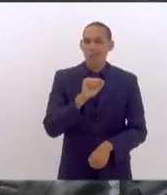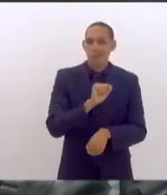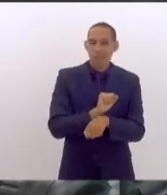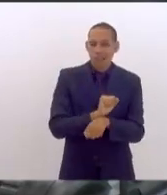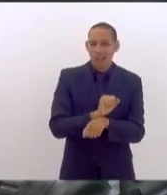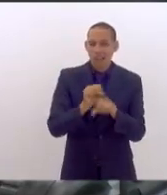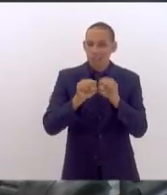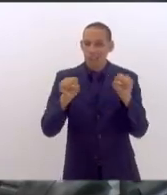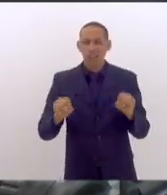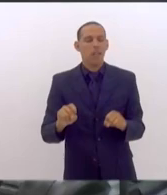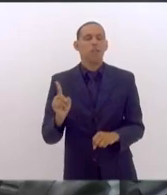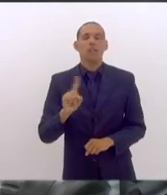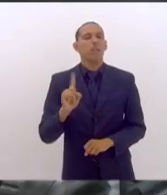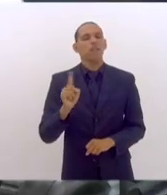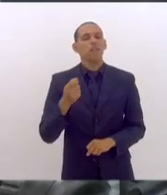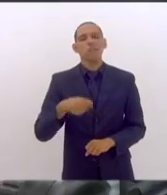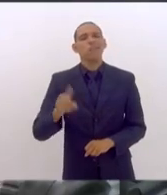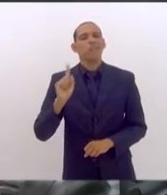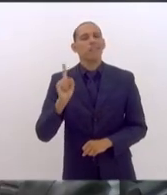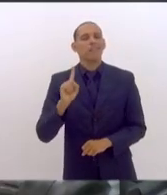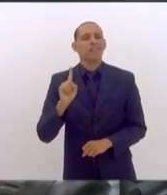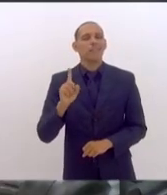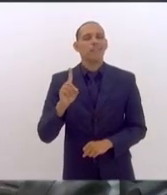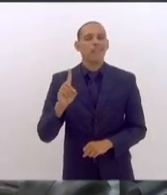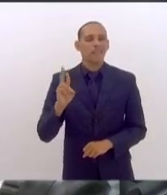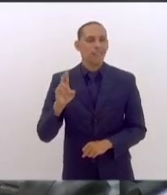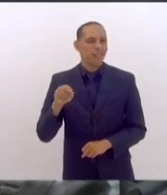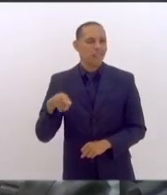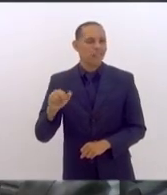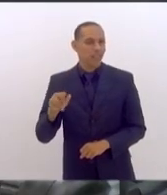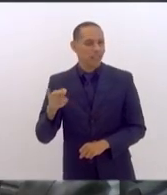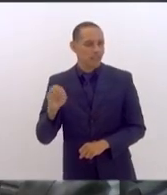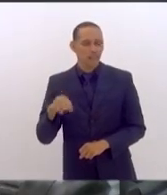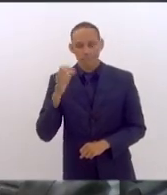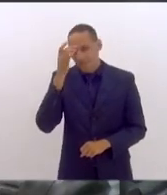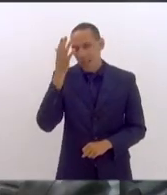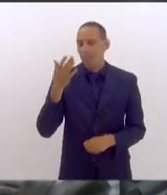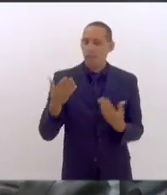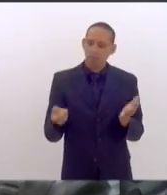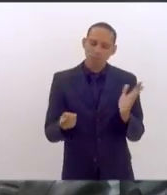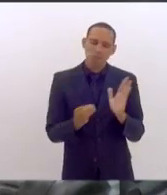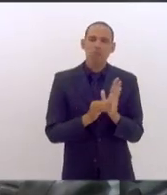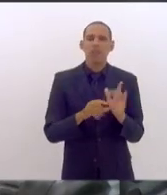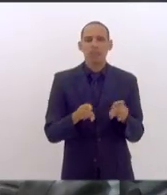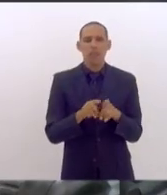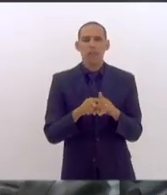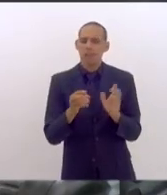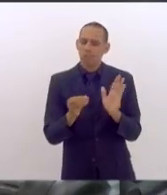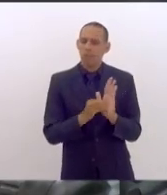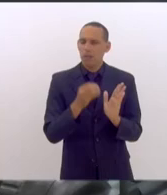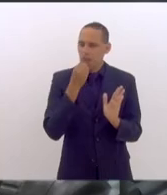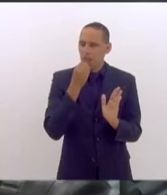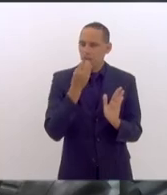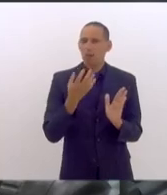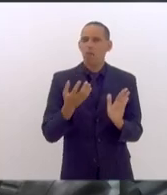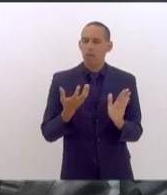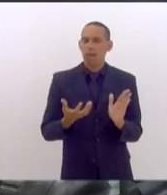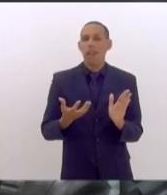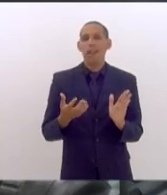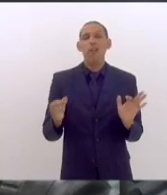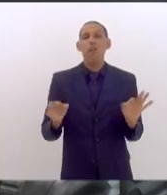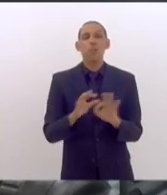sistema para resolver a questão das canaletas que o sistema de drenagem Então queria que fosse também observado E